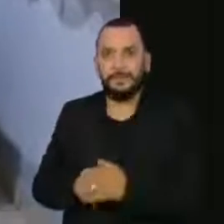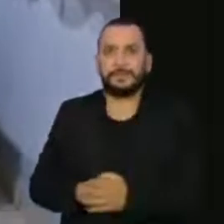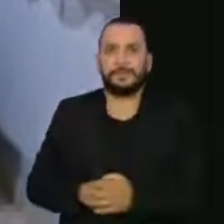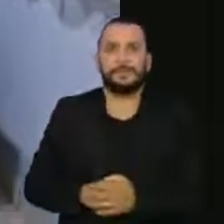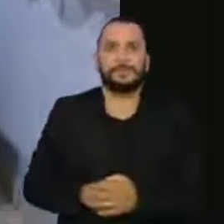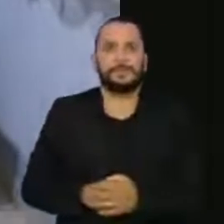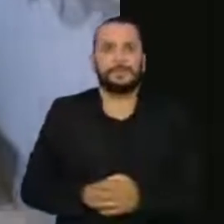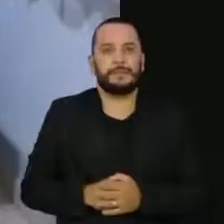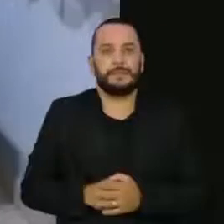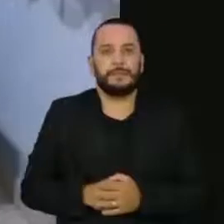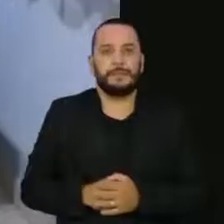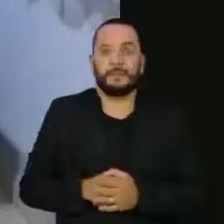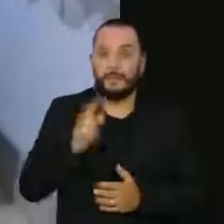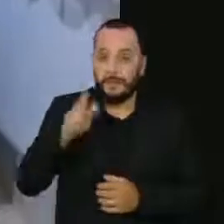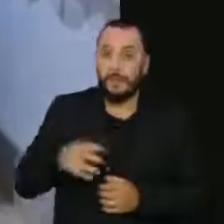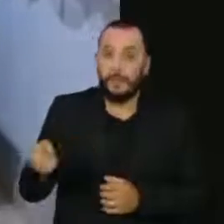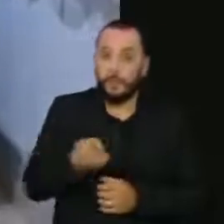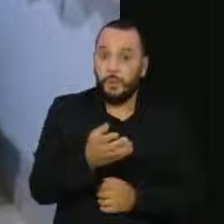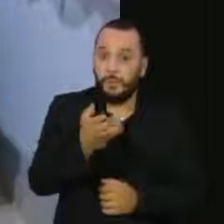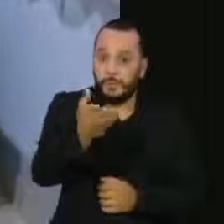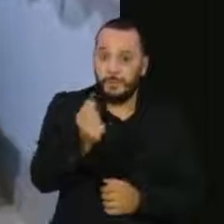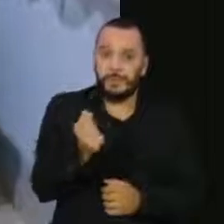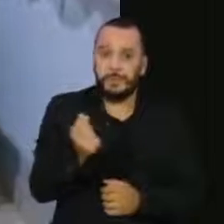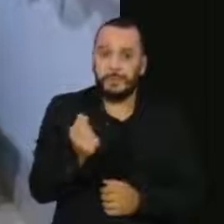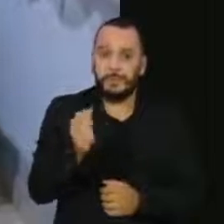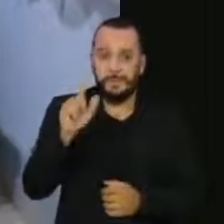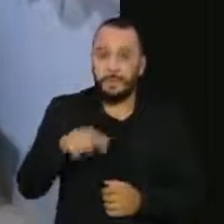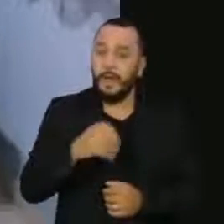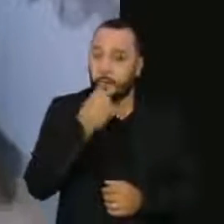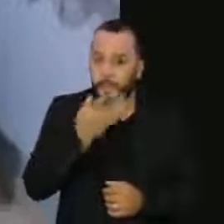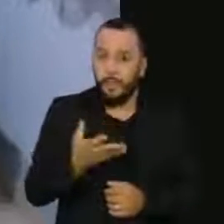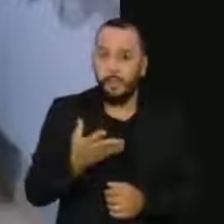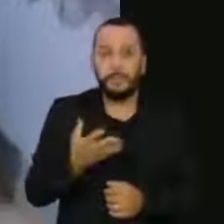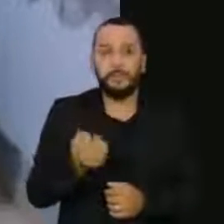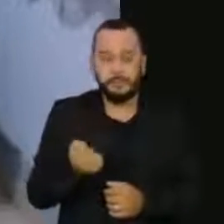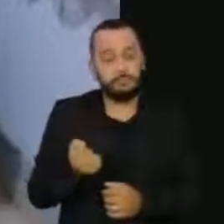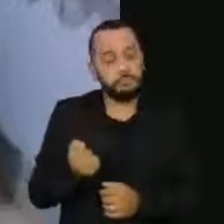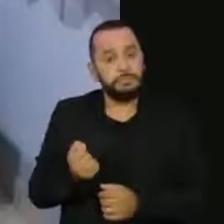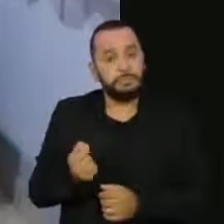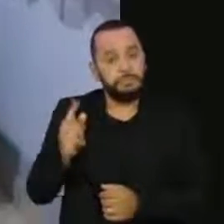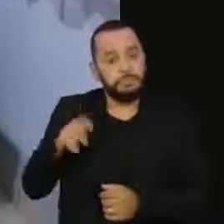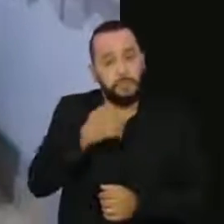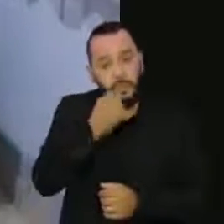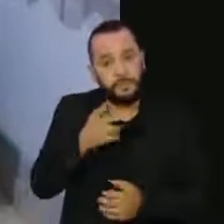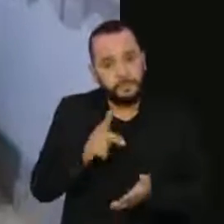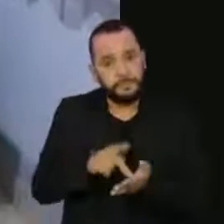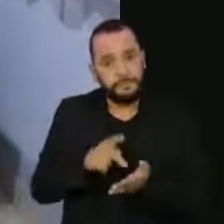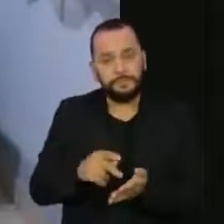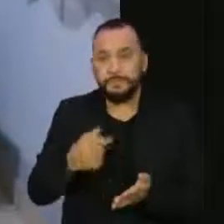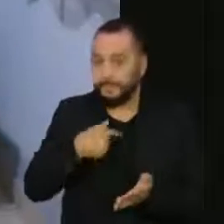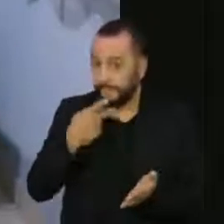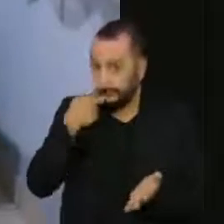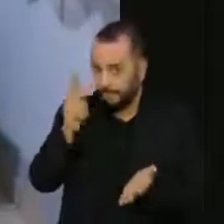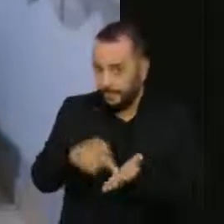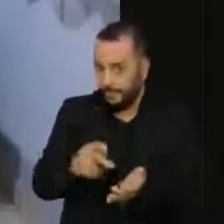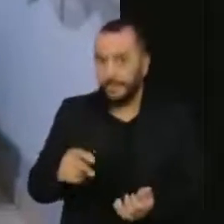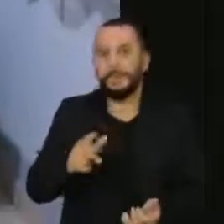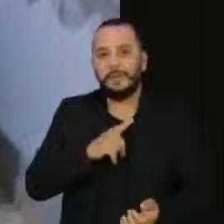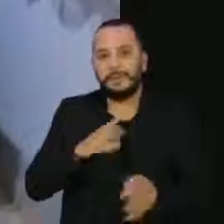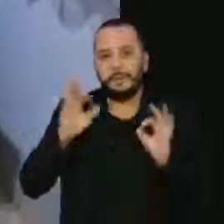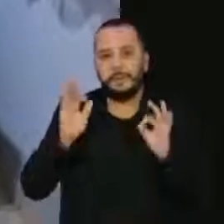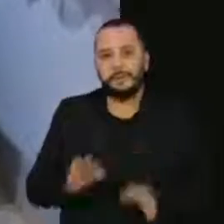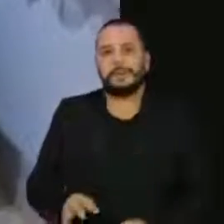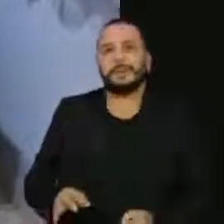Sabe? É novo para você. E isso é muito bom. Isso é muito bom. E eu, sinceramente, eu tenho certeza de que a